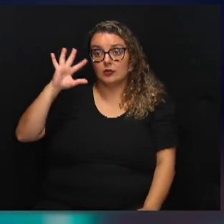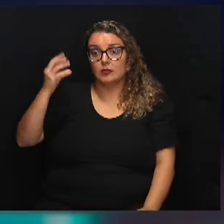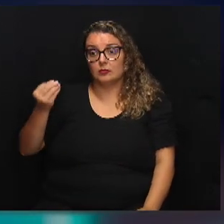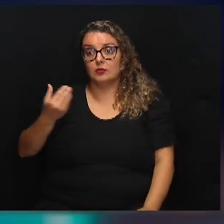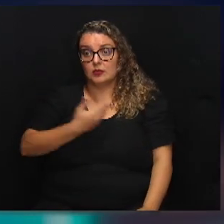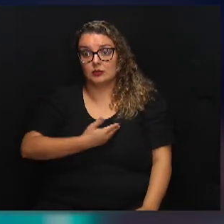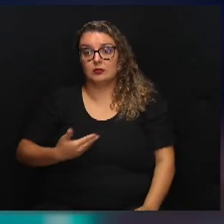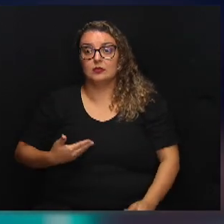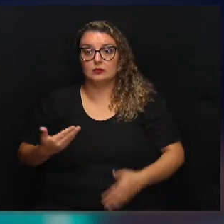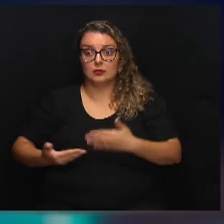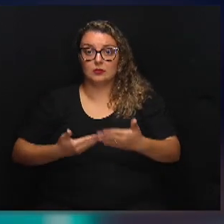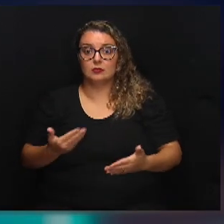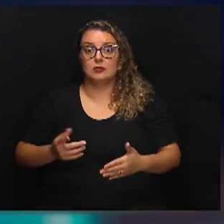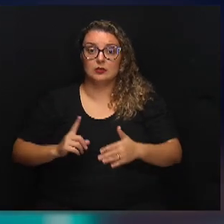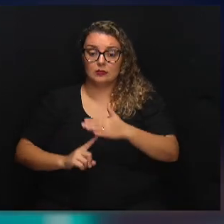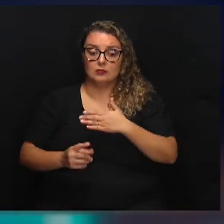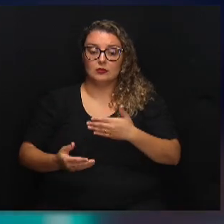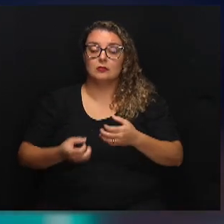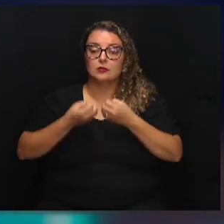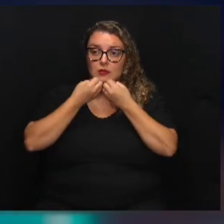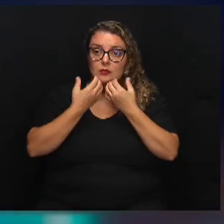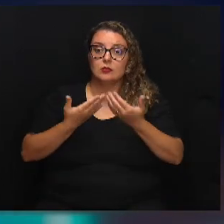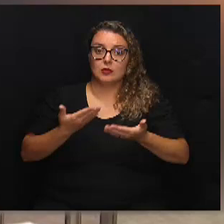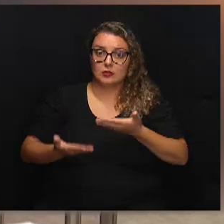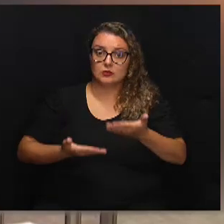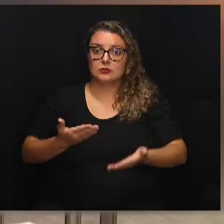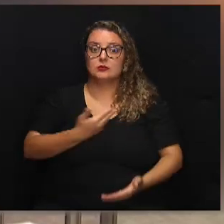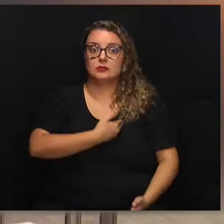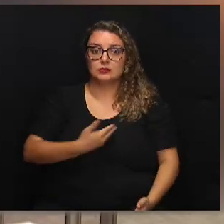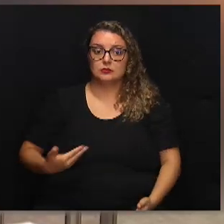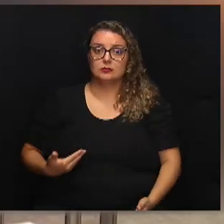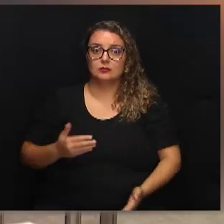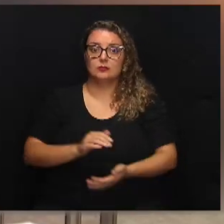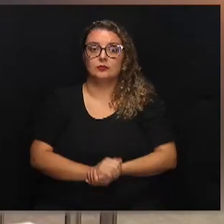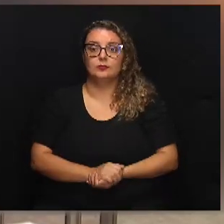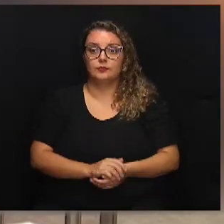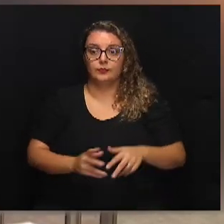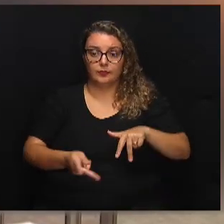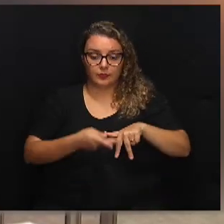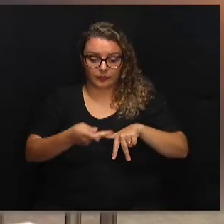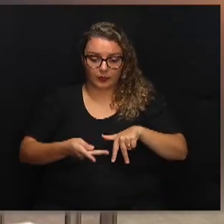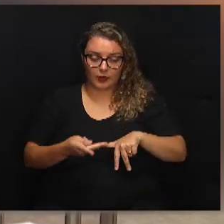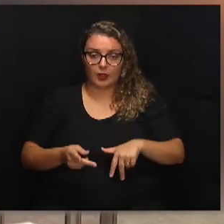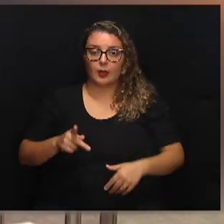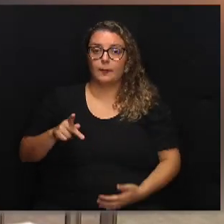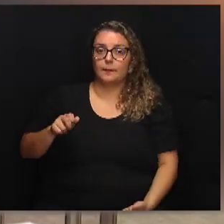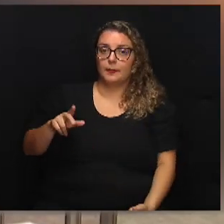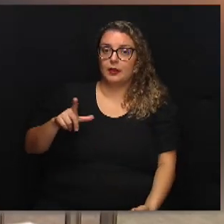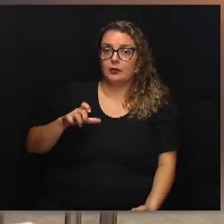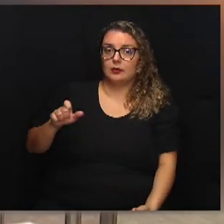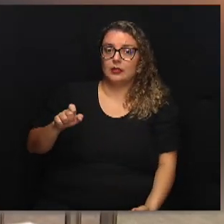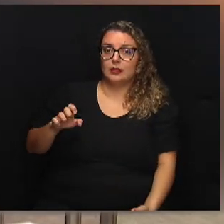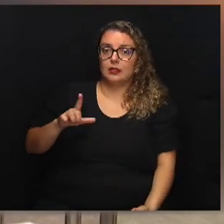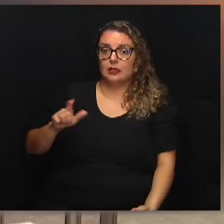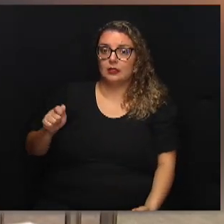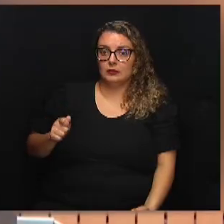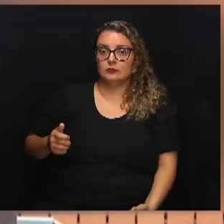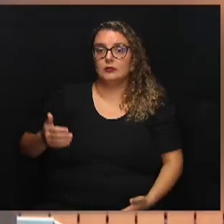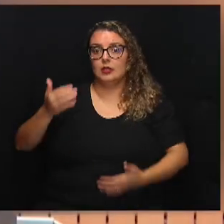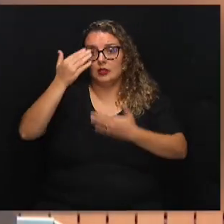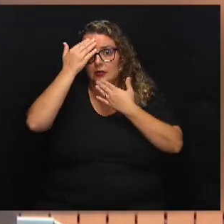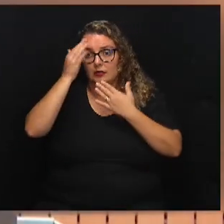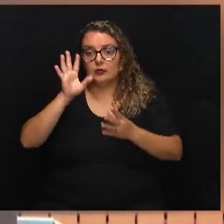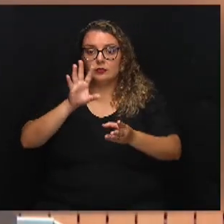nossa cidade, da prestação, da boa prestação do serviço público. Em seu discurso, Paulela agradeceu e fez um